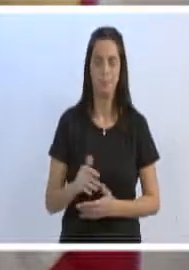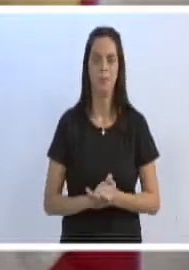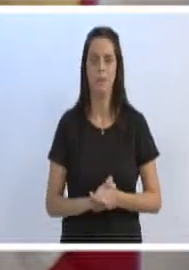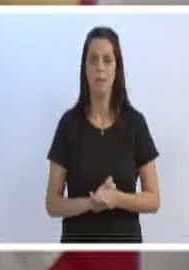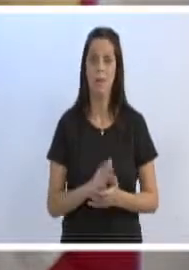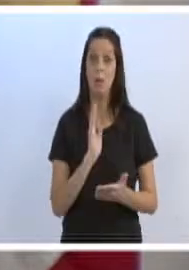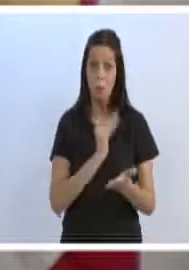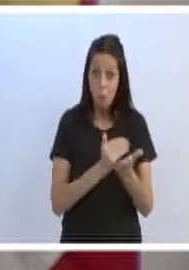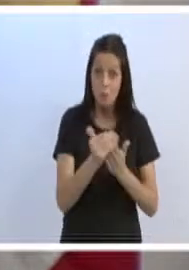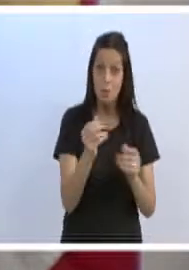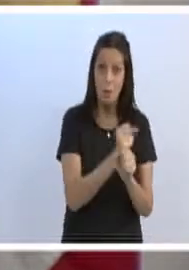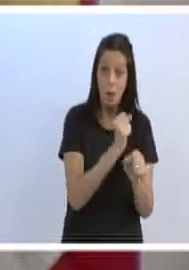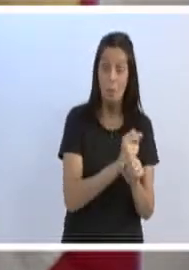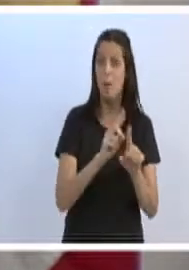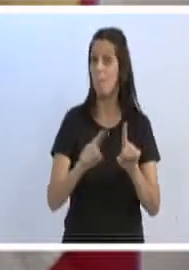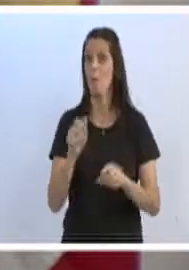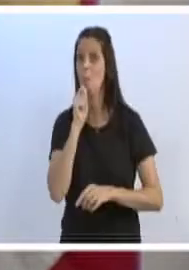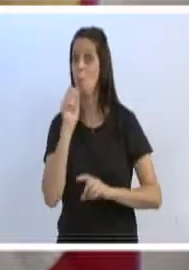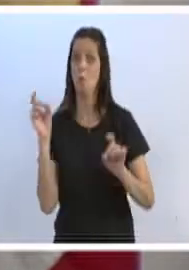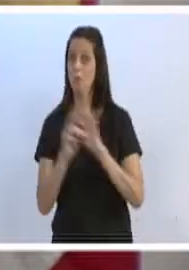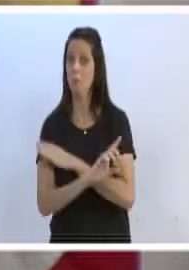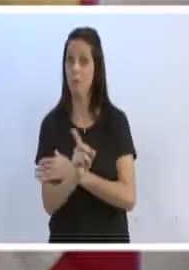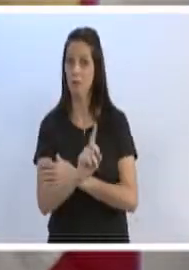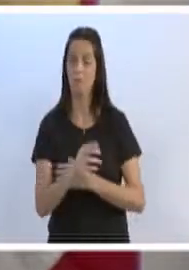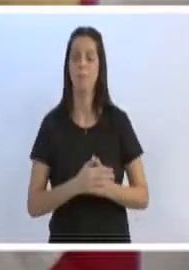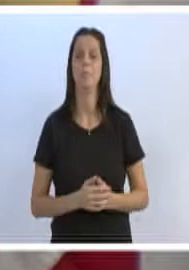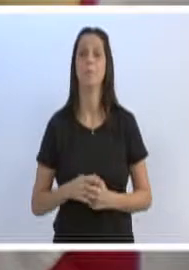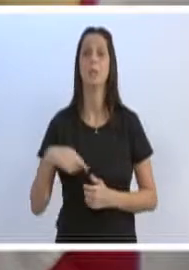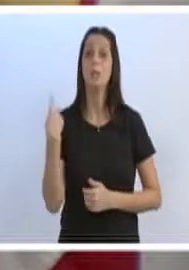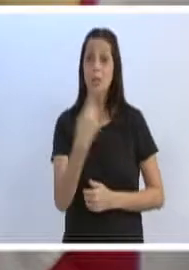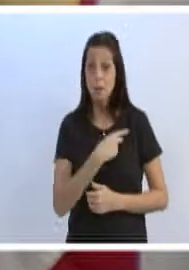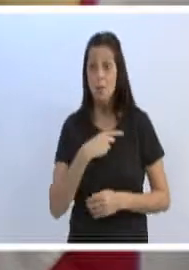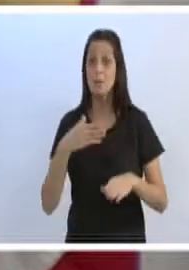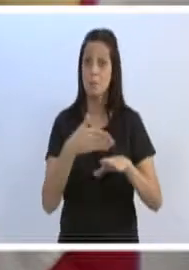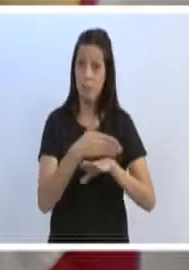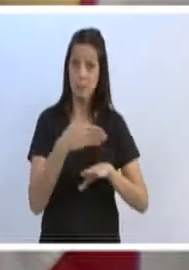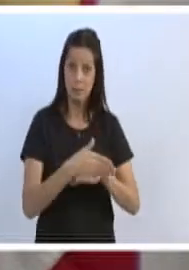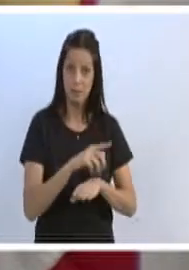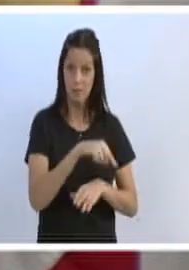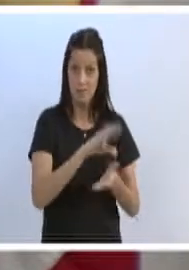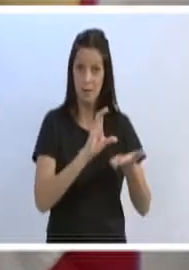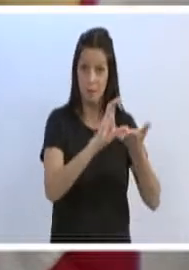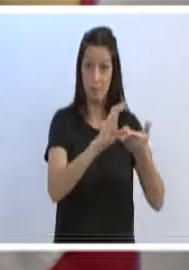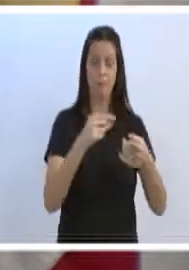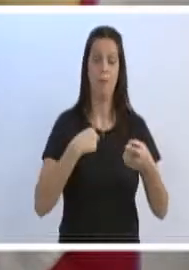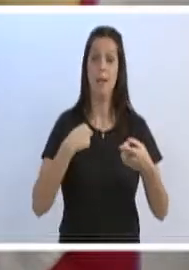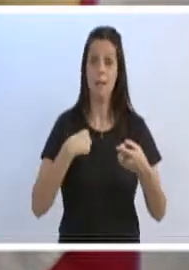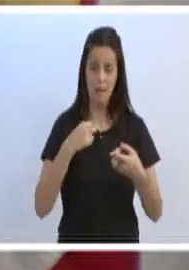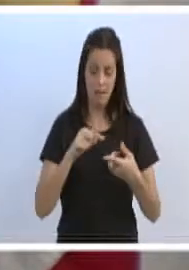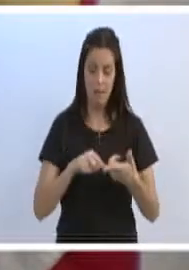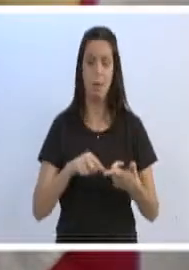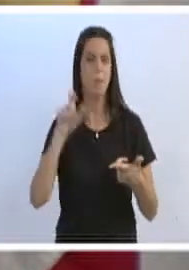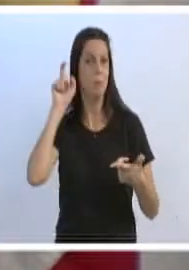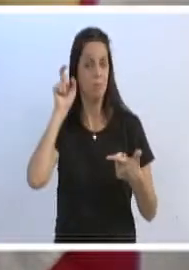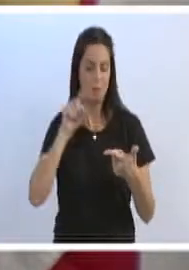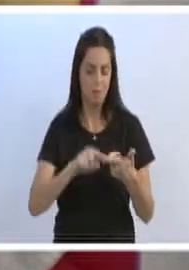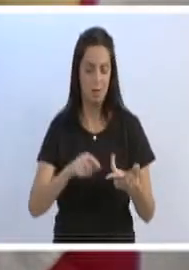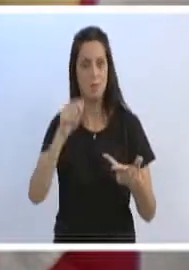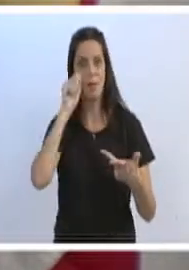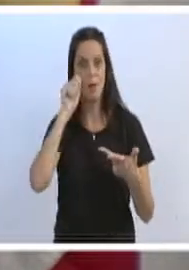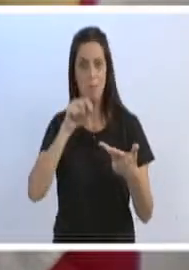nós temos os nossos membros que é o vereador almir vieira vereadores manta um